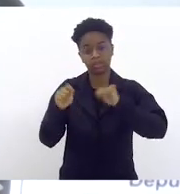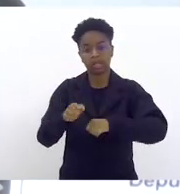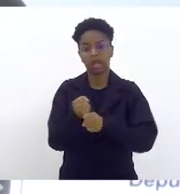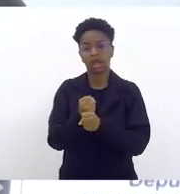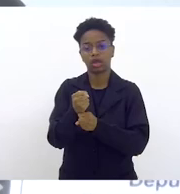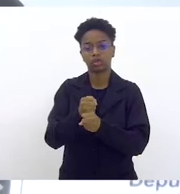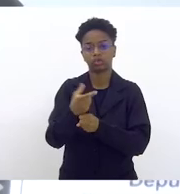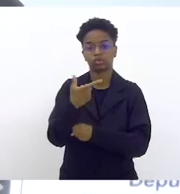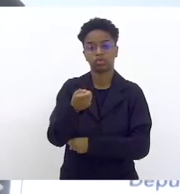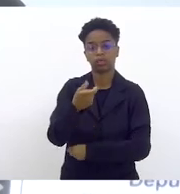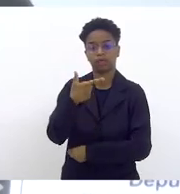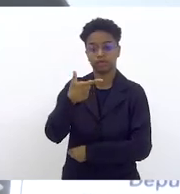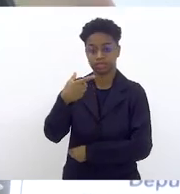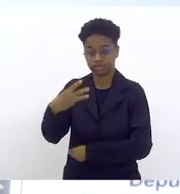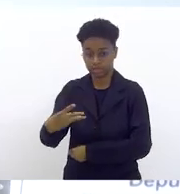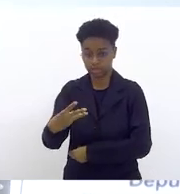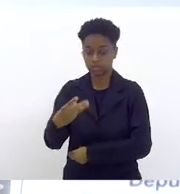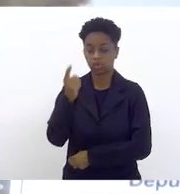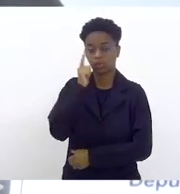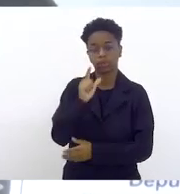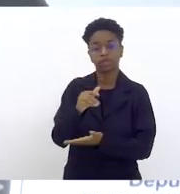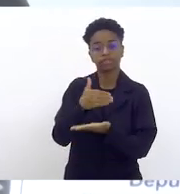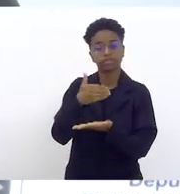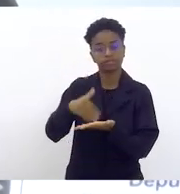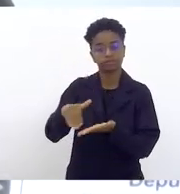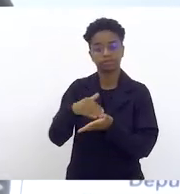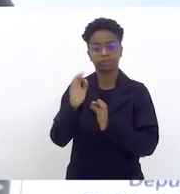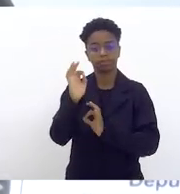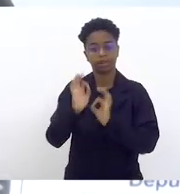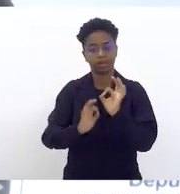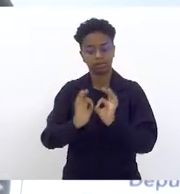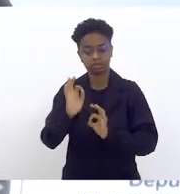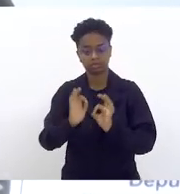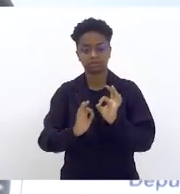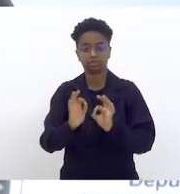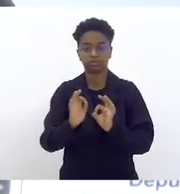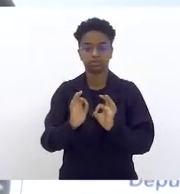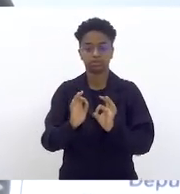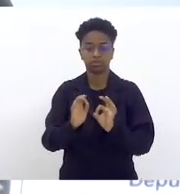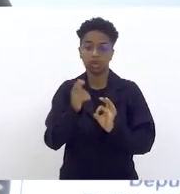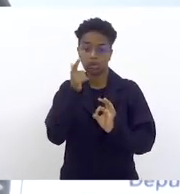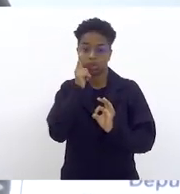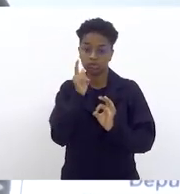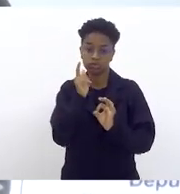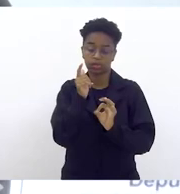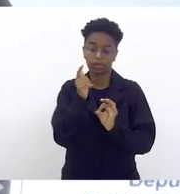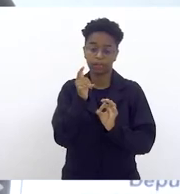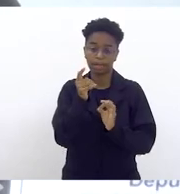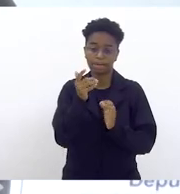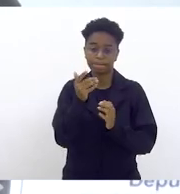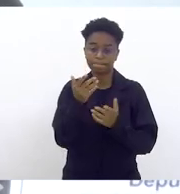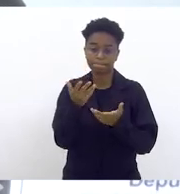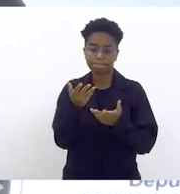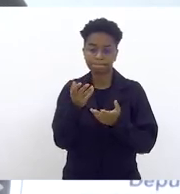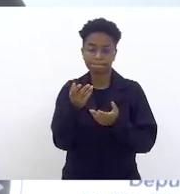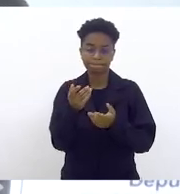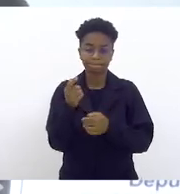2023 a secretaria de planejamento preparasse o plano